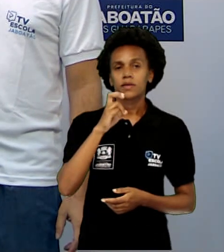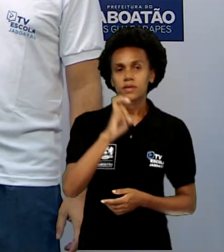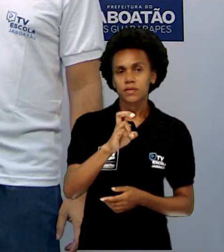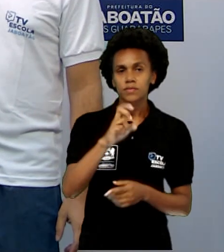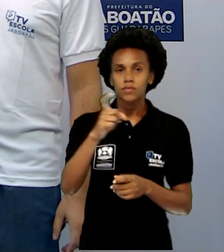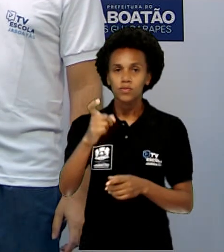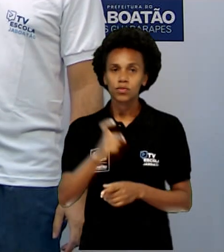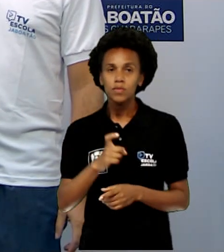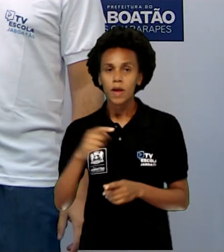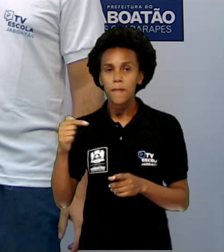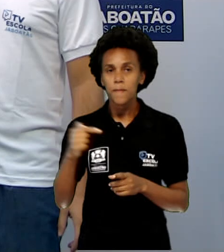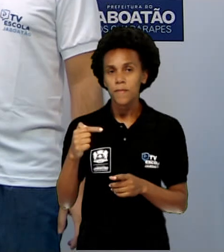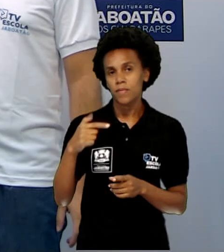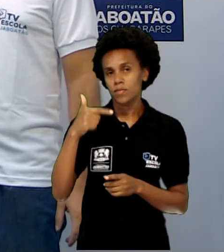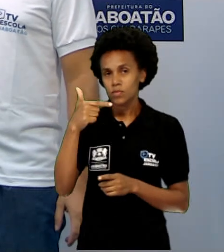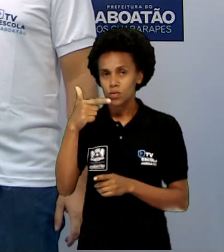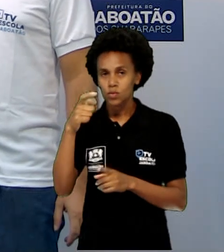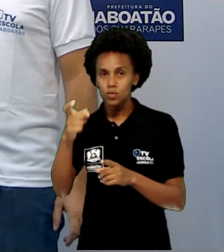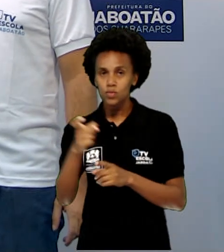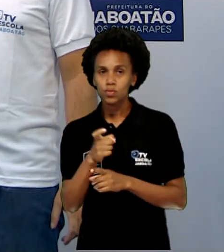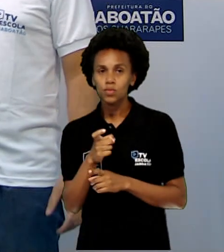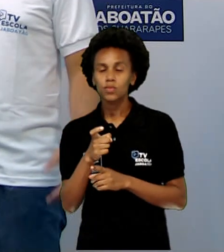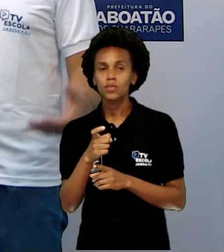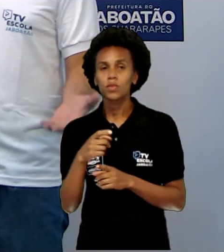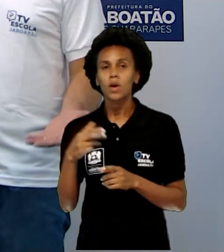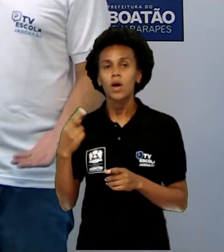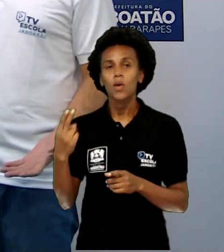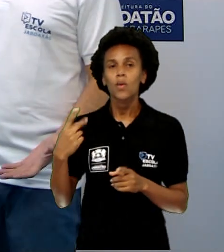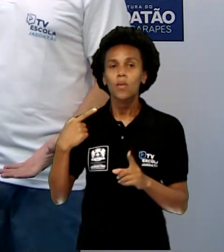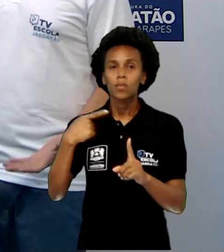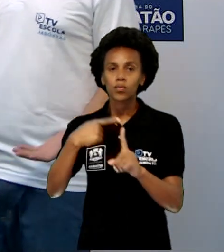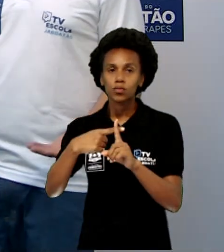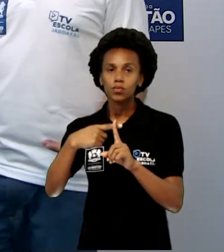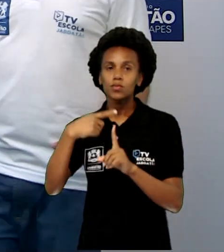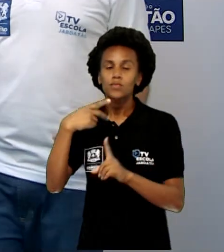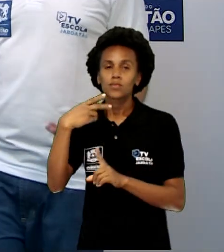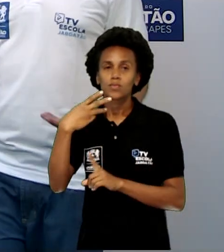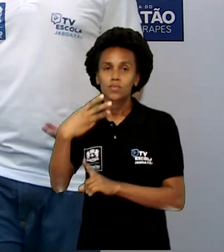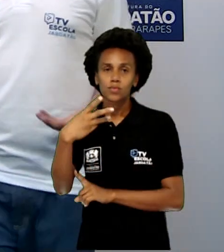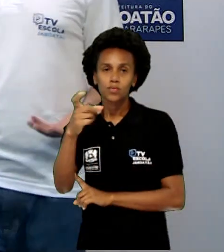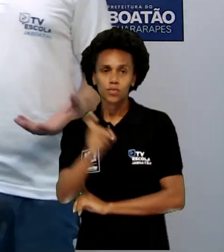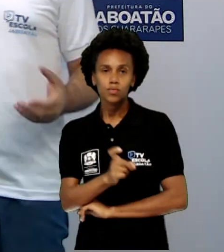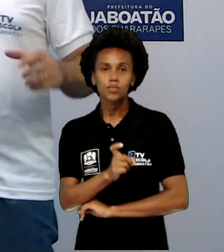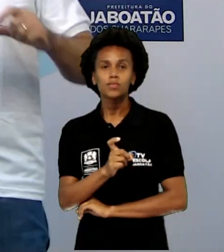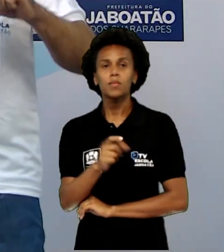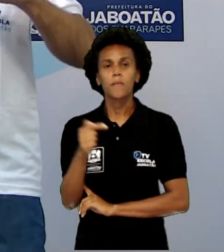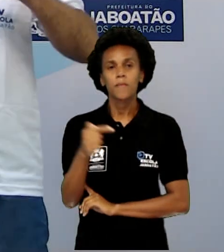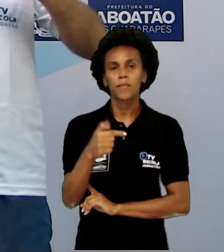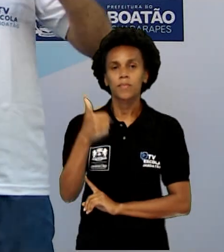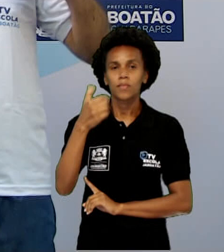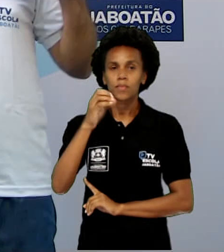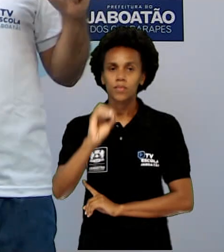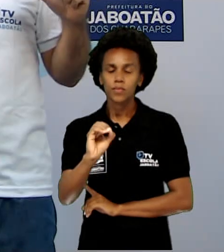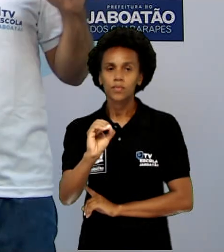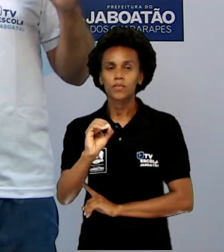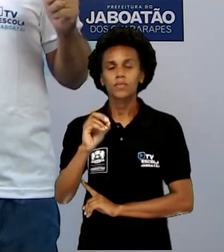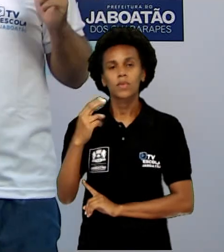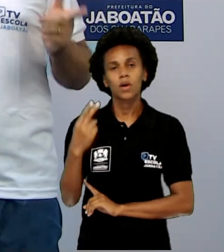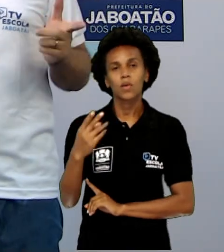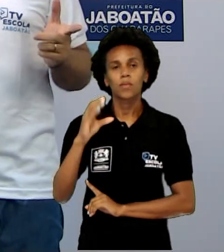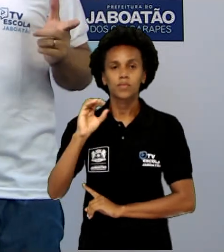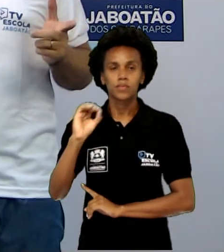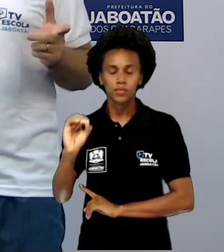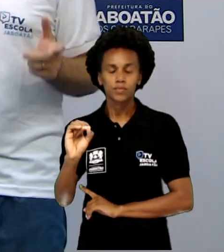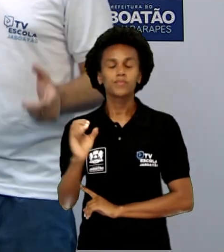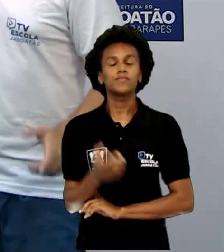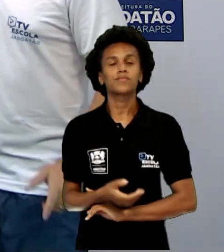3x. Menos 10 igual a zero. Do jeitinho que a gente está acostumado a ver a representação da equação